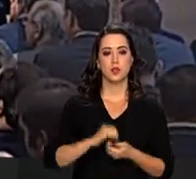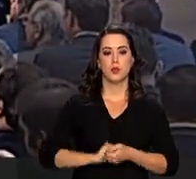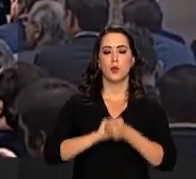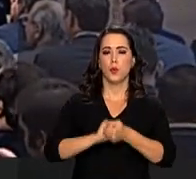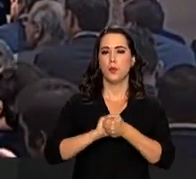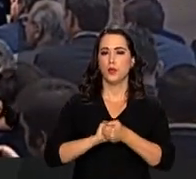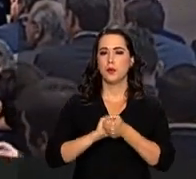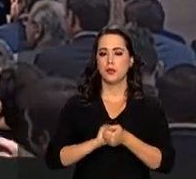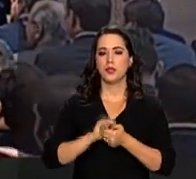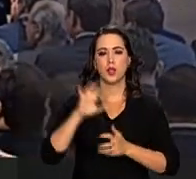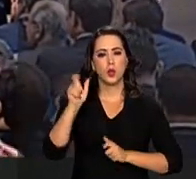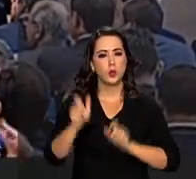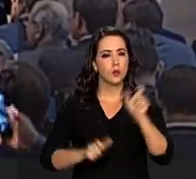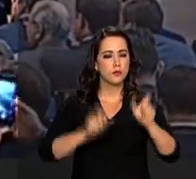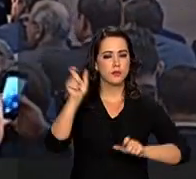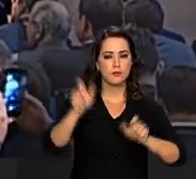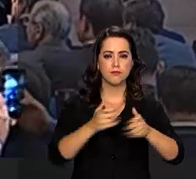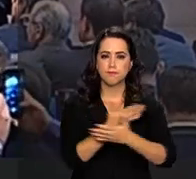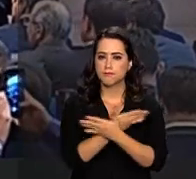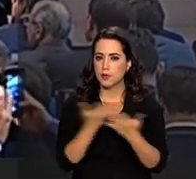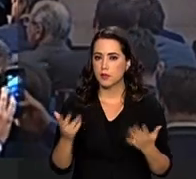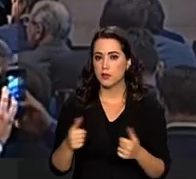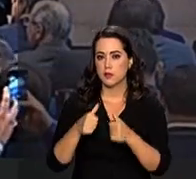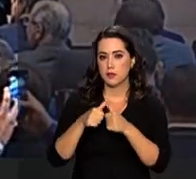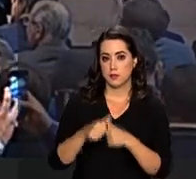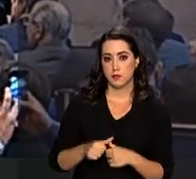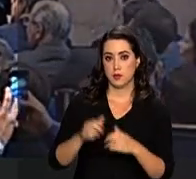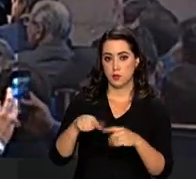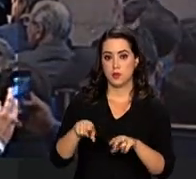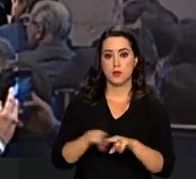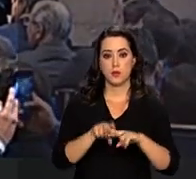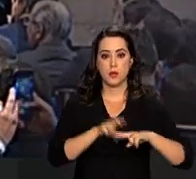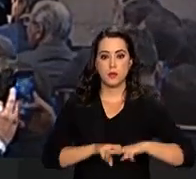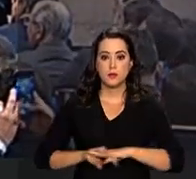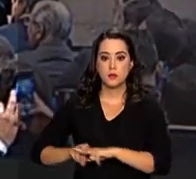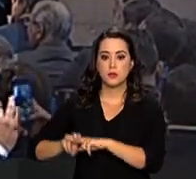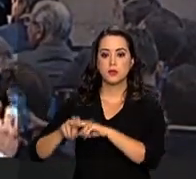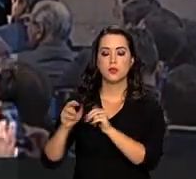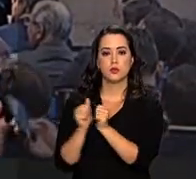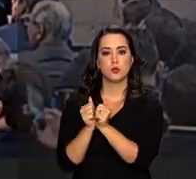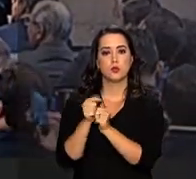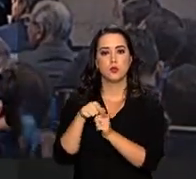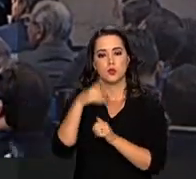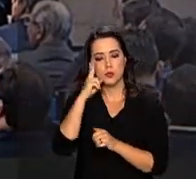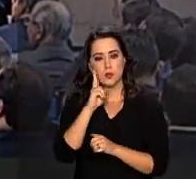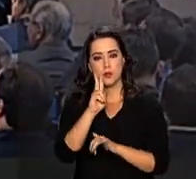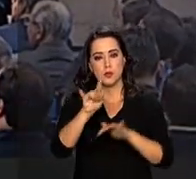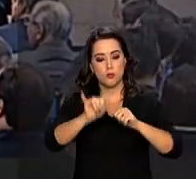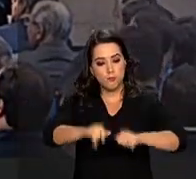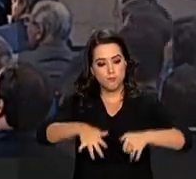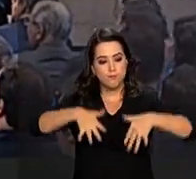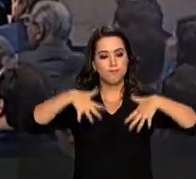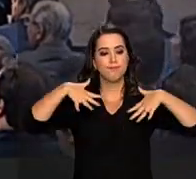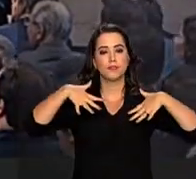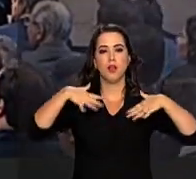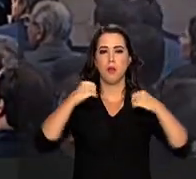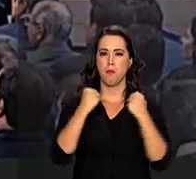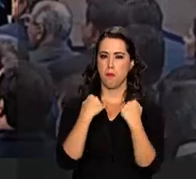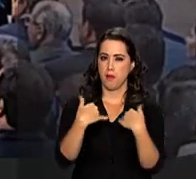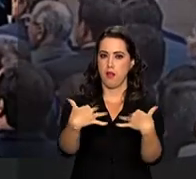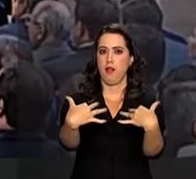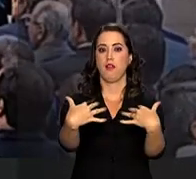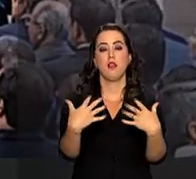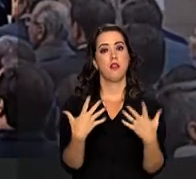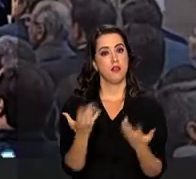cumprimentar a todos, os que estão à mesa e os que estão na plateia. E quero